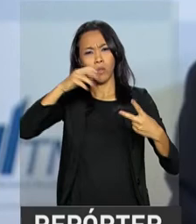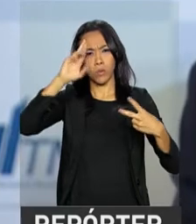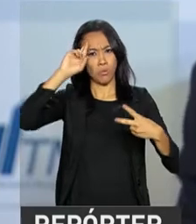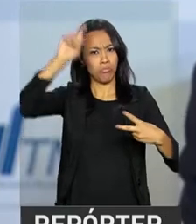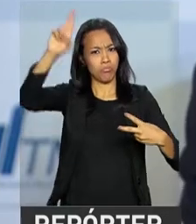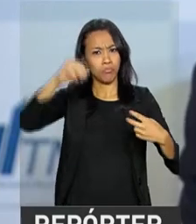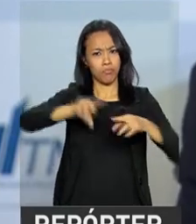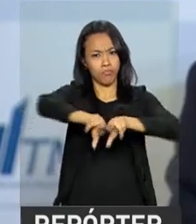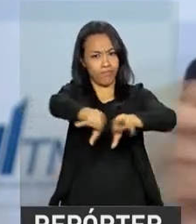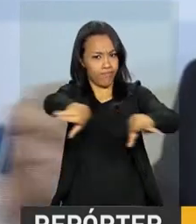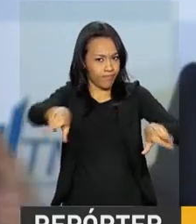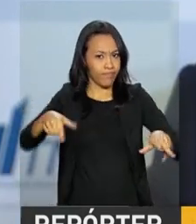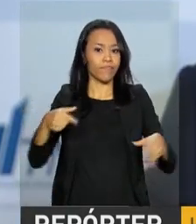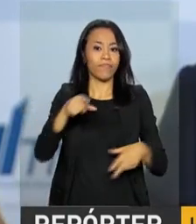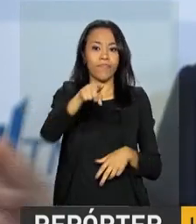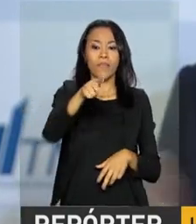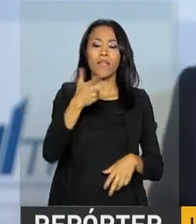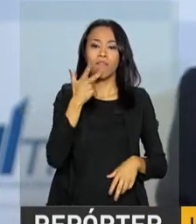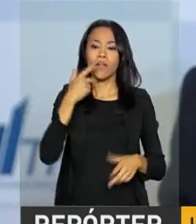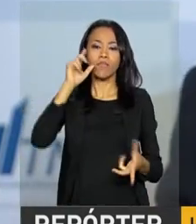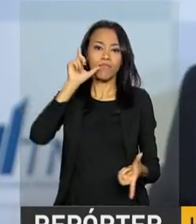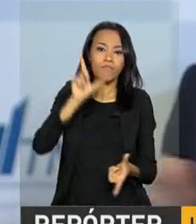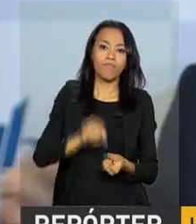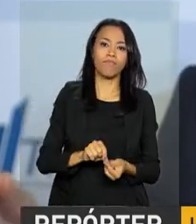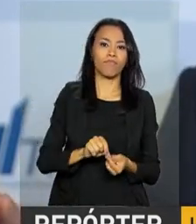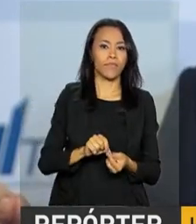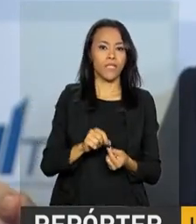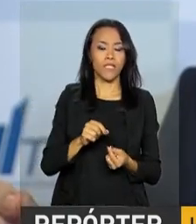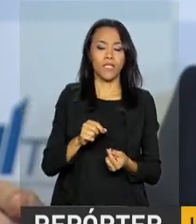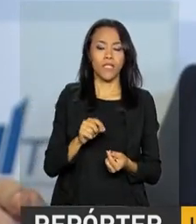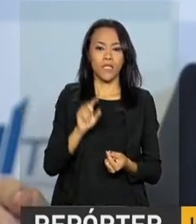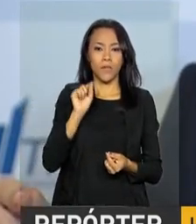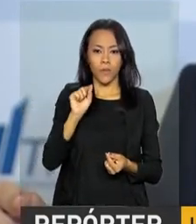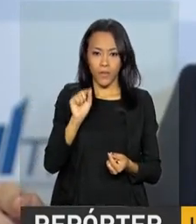em primeiro lugar encurtar o processo